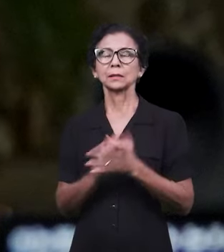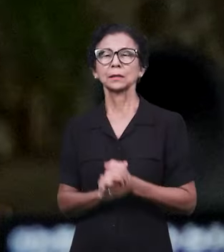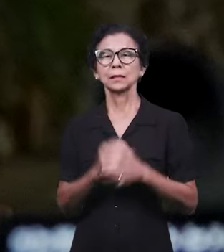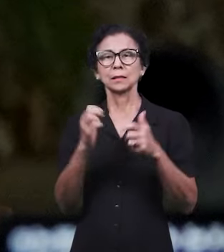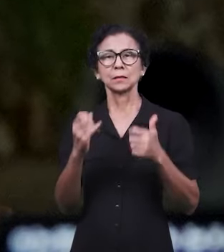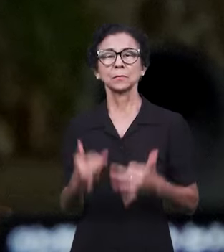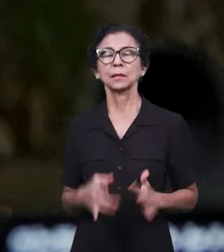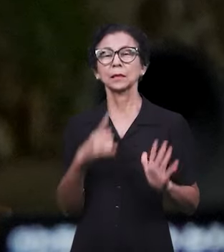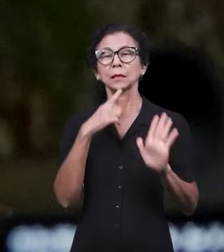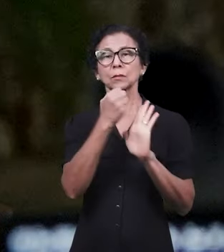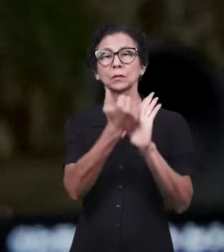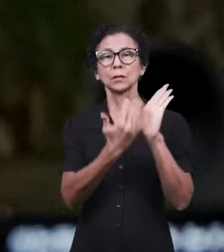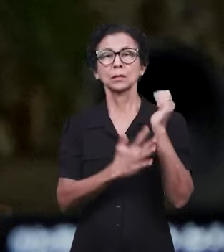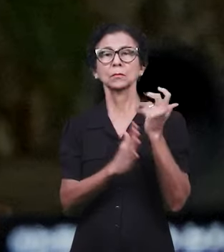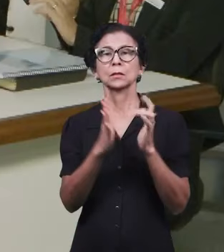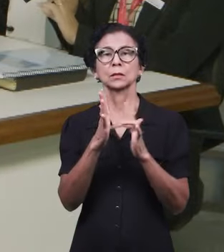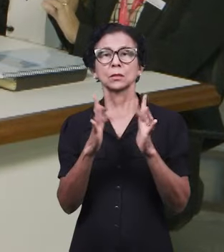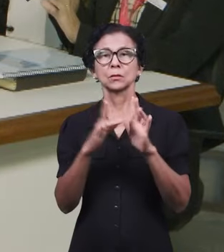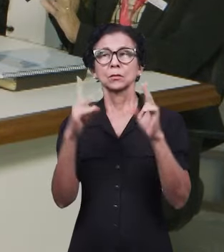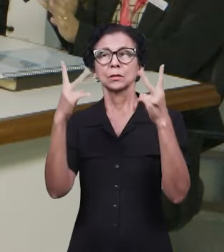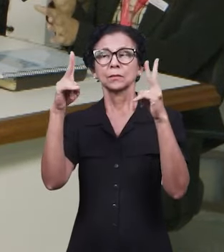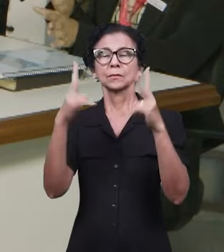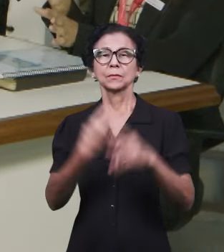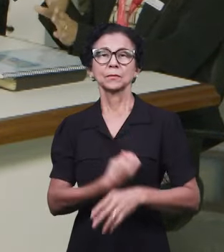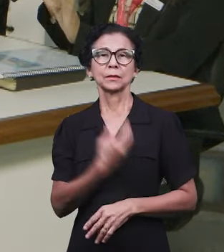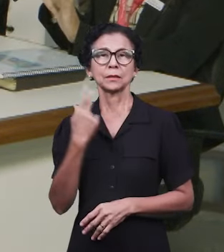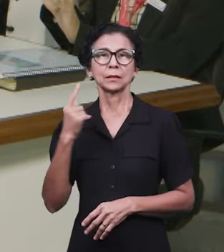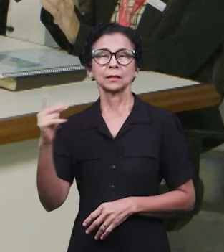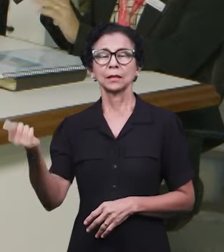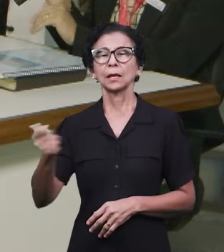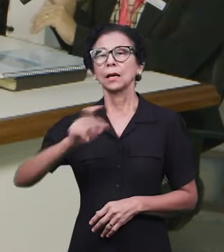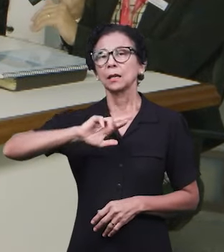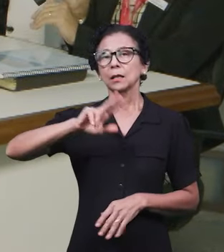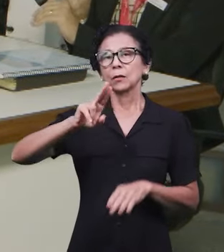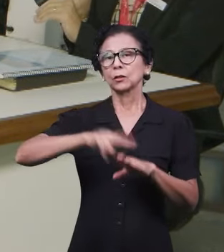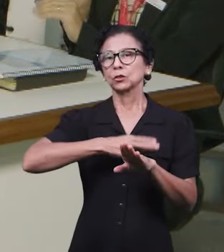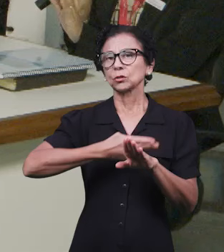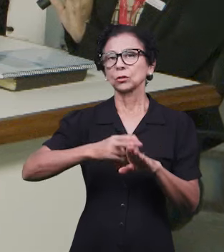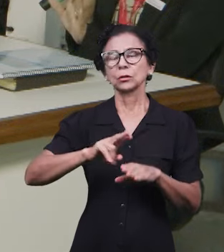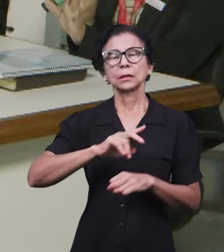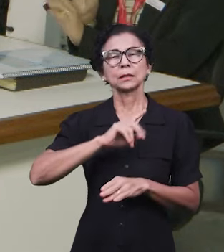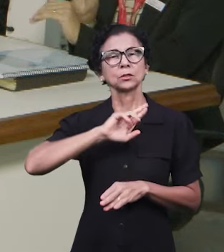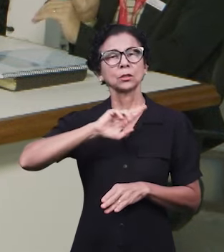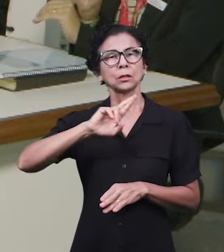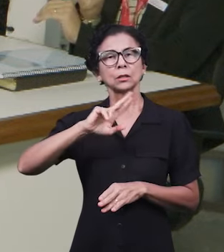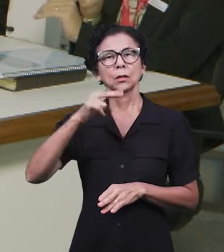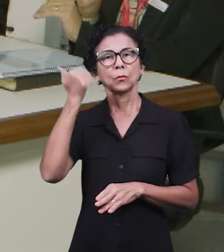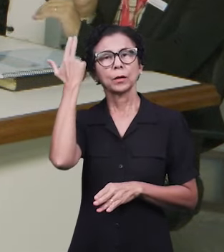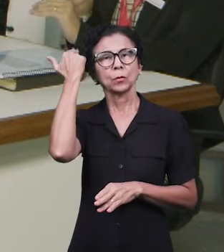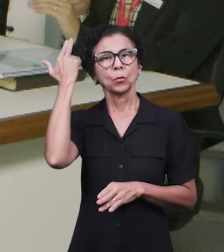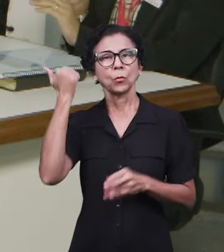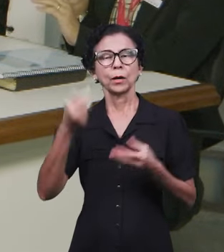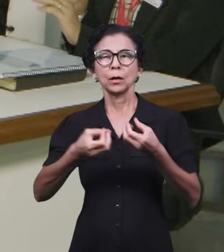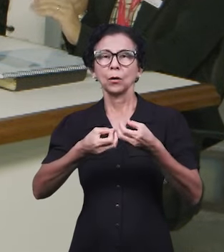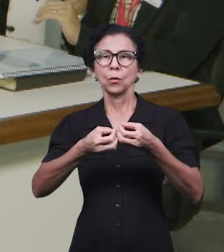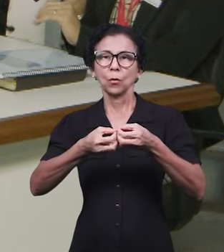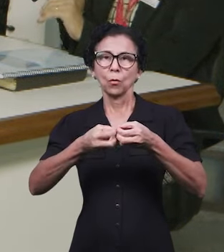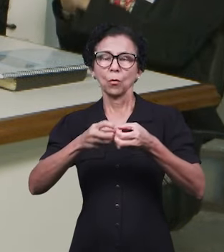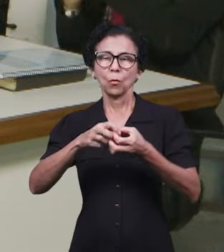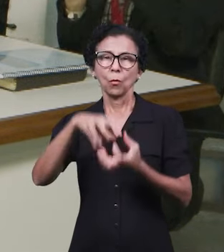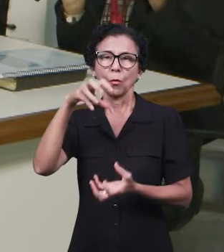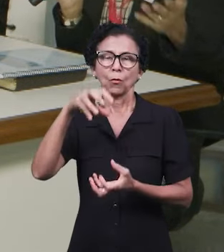Jesus que nos dá todo o livramento. É um trabalho muito simples, pastor. Não é um trabalho surreal, não tem uso